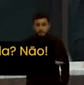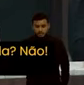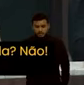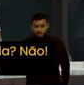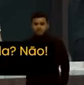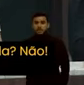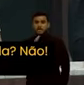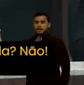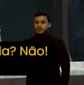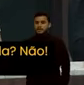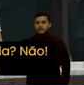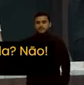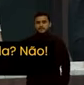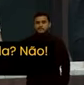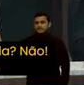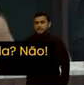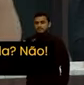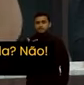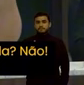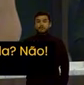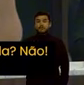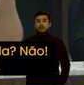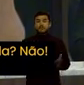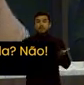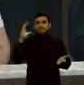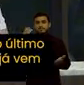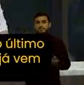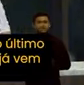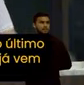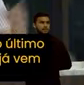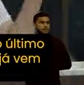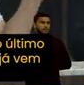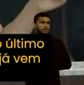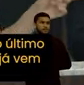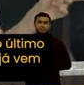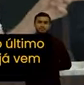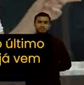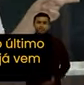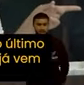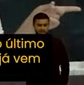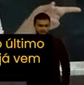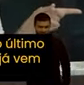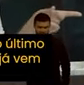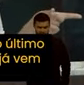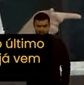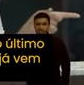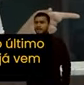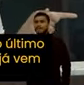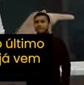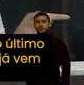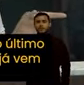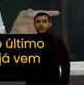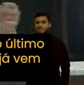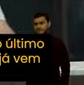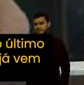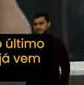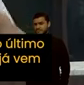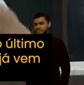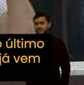a vereadora Priscila? Não. Quem diz isso é a ciência. Um mais recente estudo alemão no último